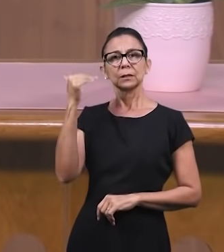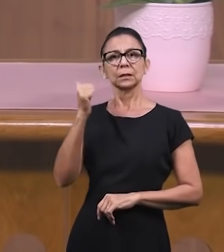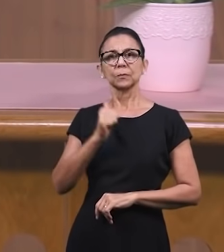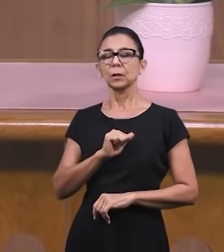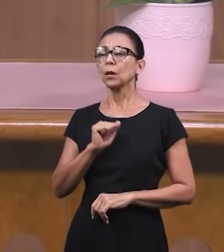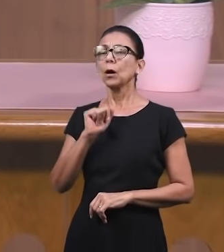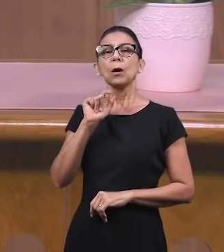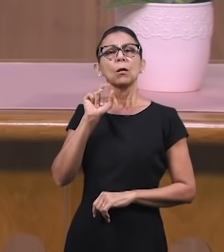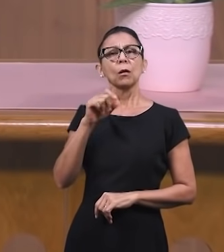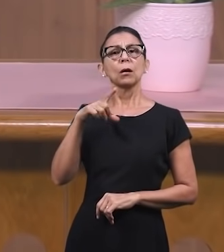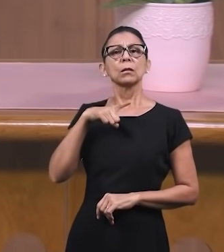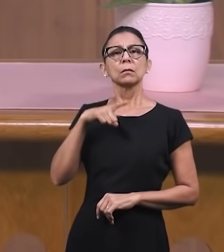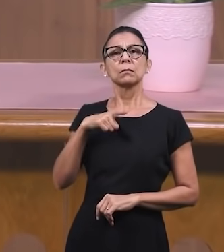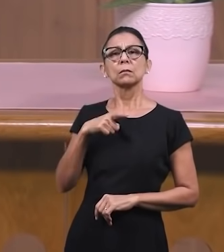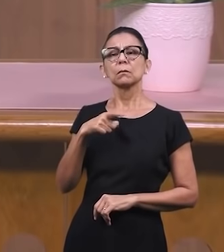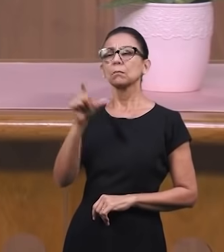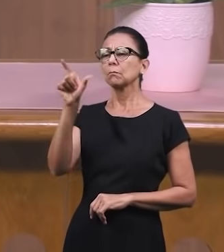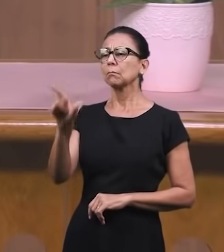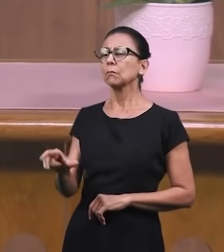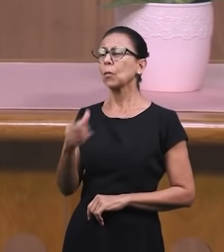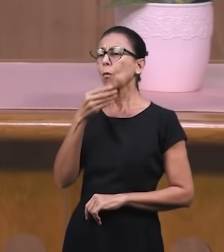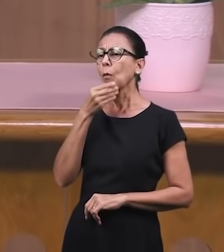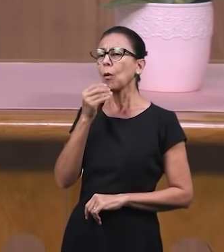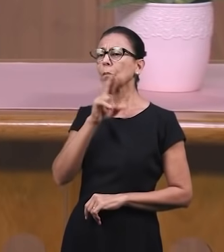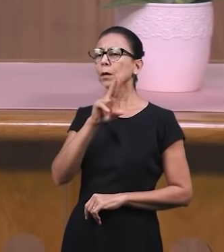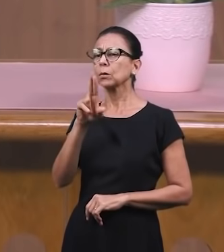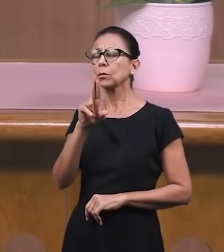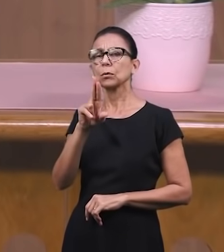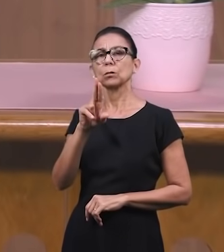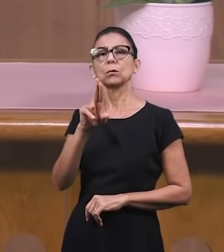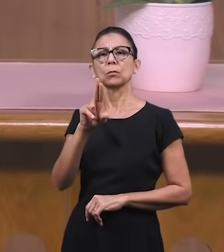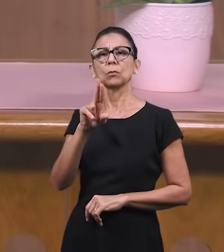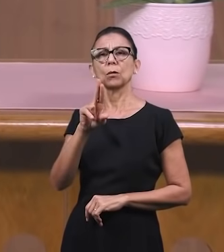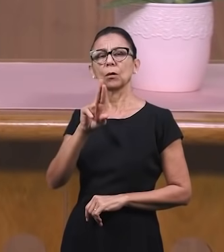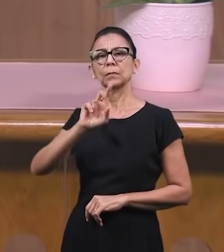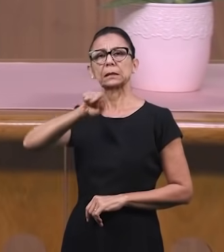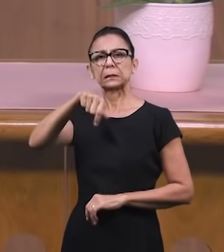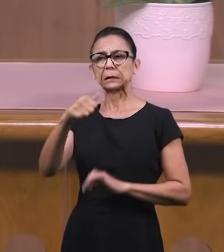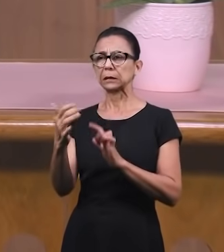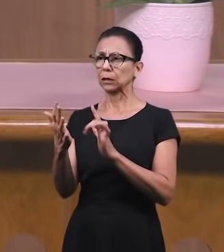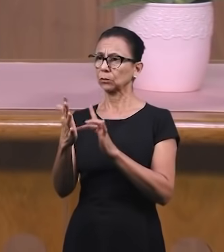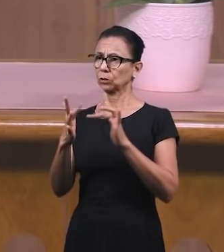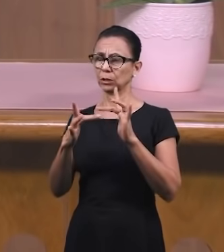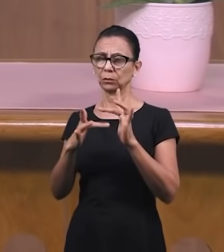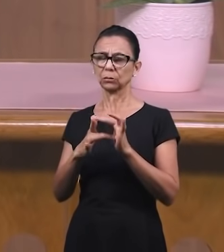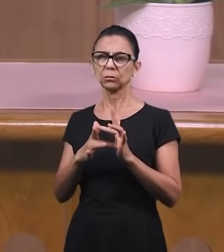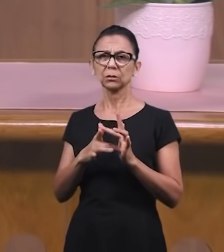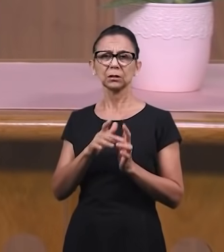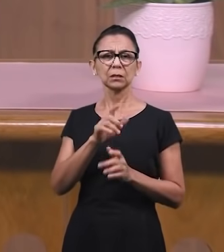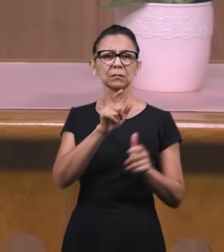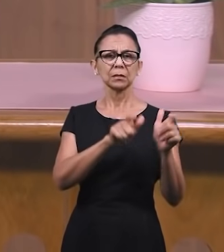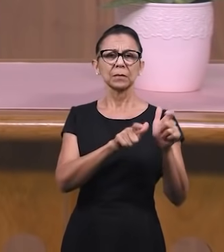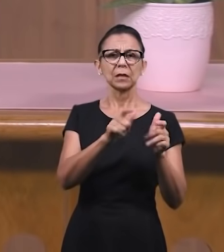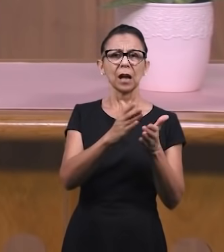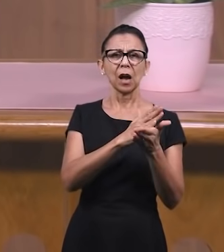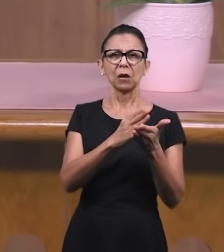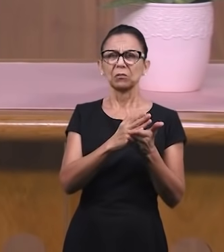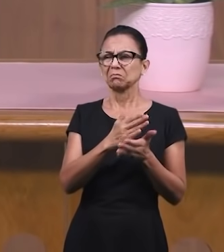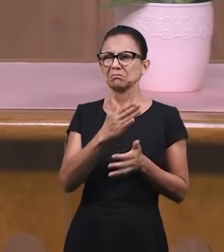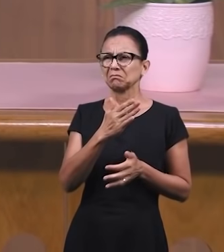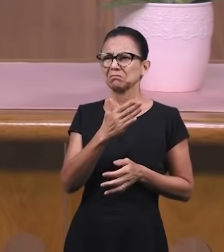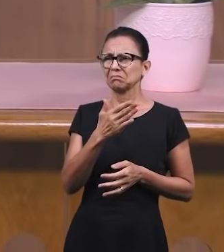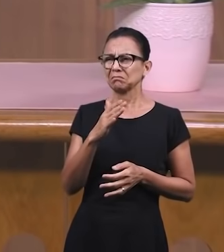olha, tem um homem chamado Jesus, tem alguém chamado Jesus, as pessoas, por certo, ainda não